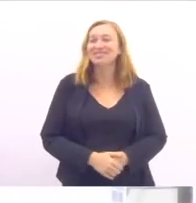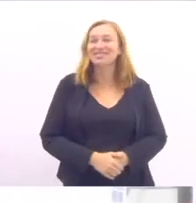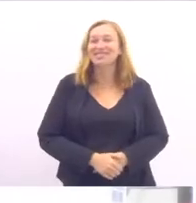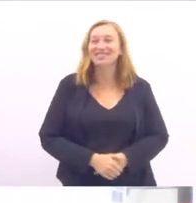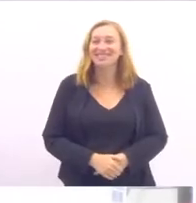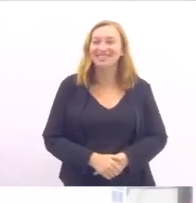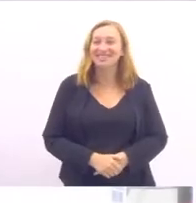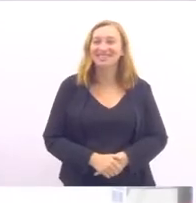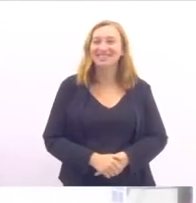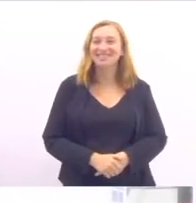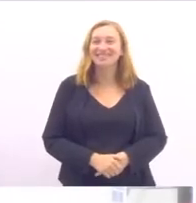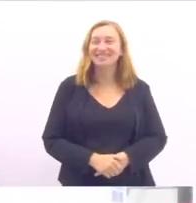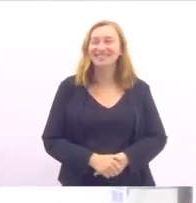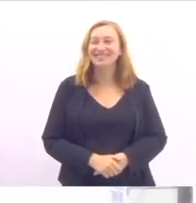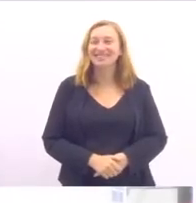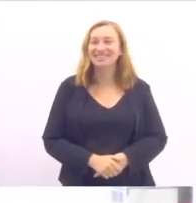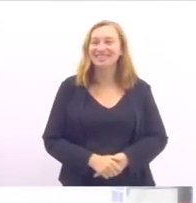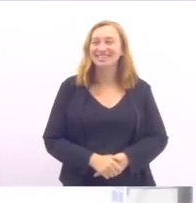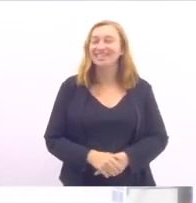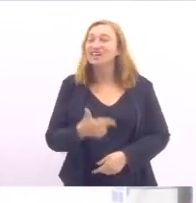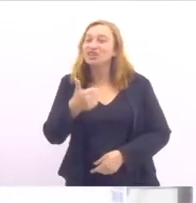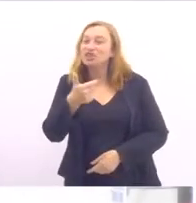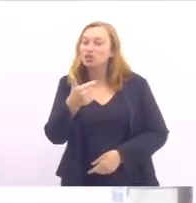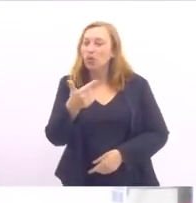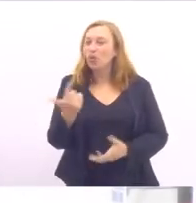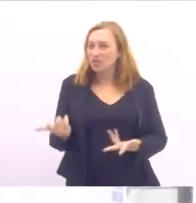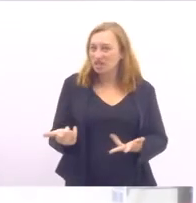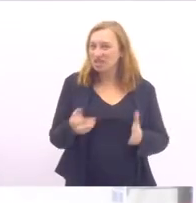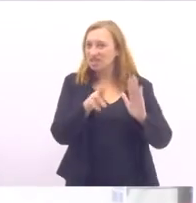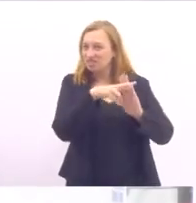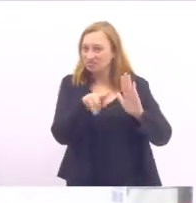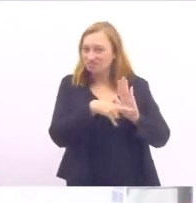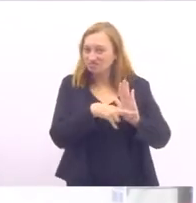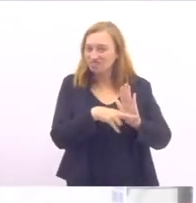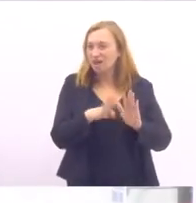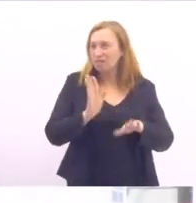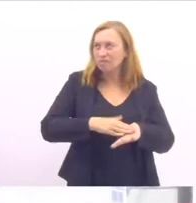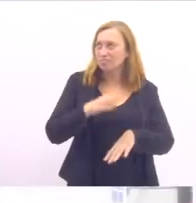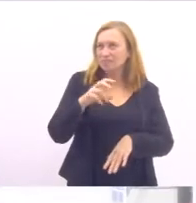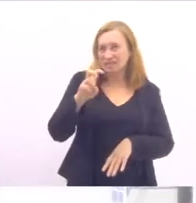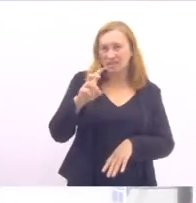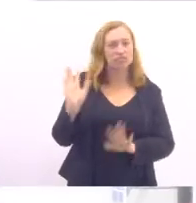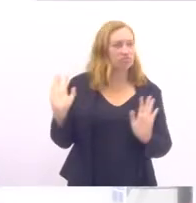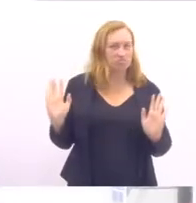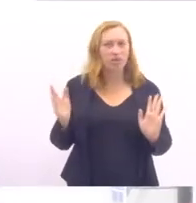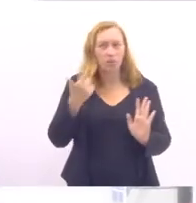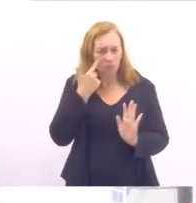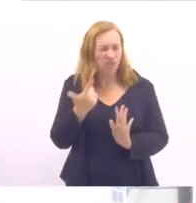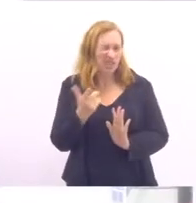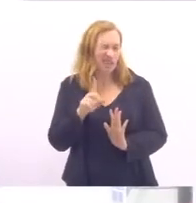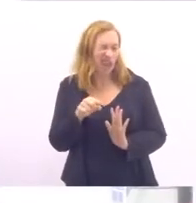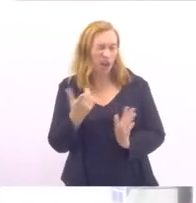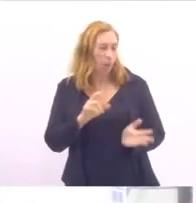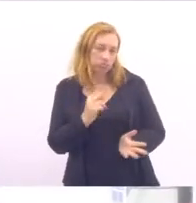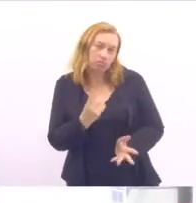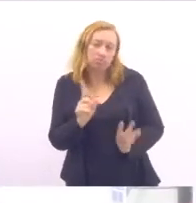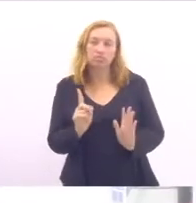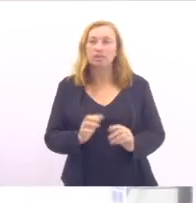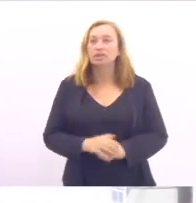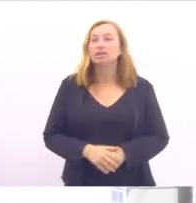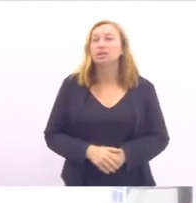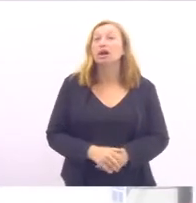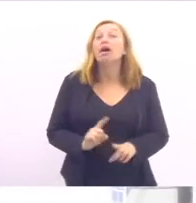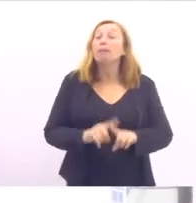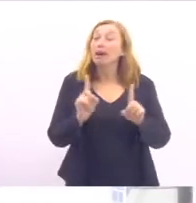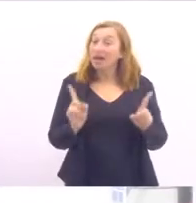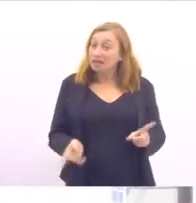que a gente passou, tipo assim, de 12 exigências para 5, uma coisa assim. Vamos ver se é isso mesmo ou não.